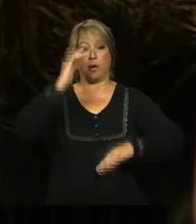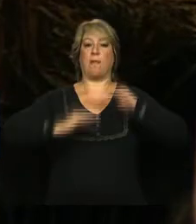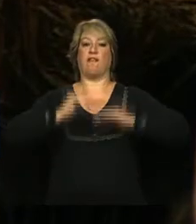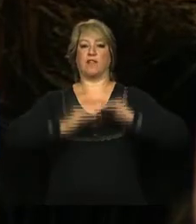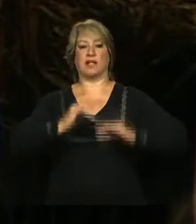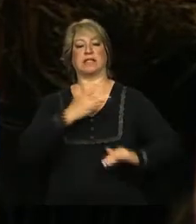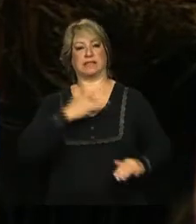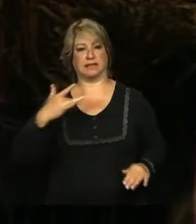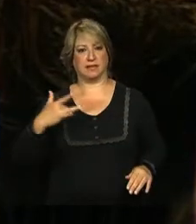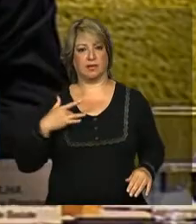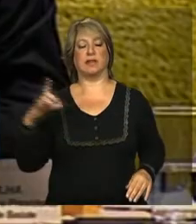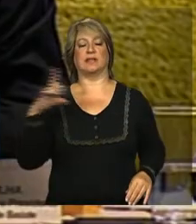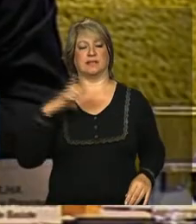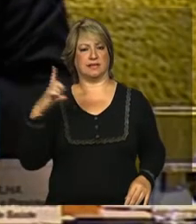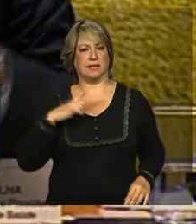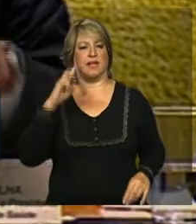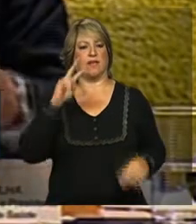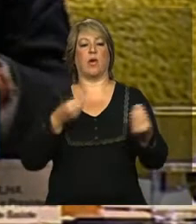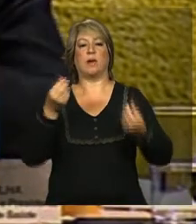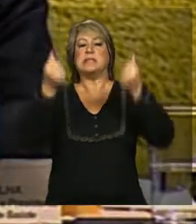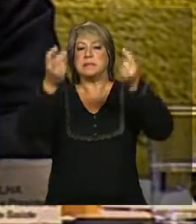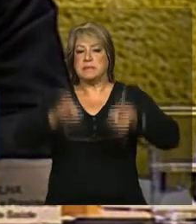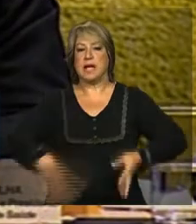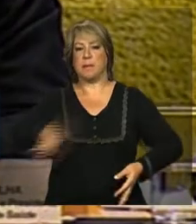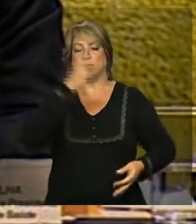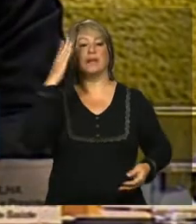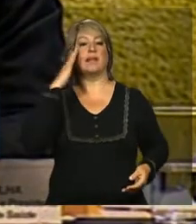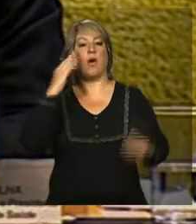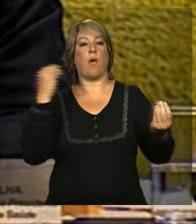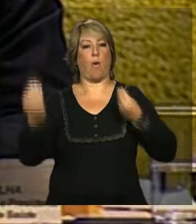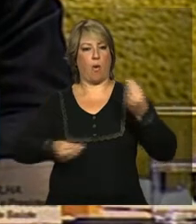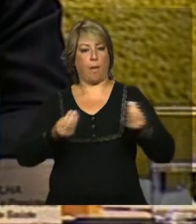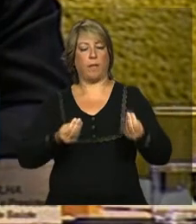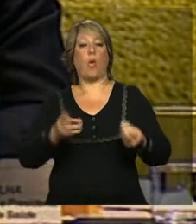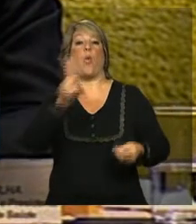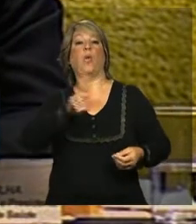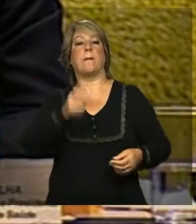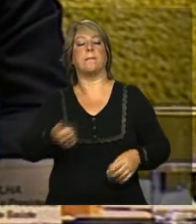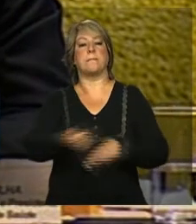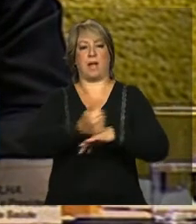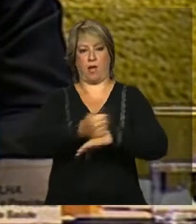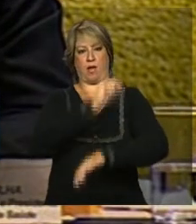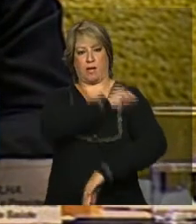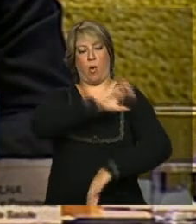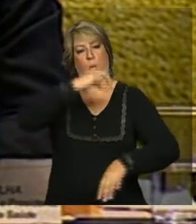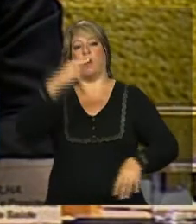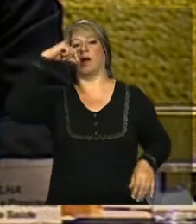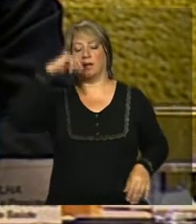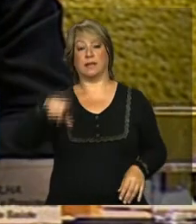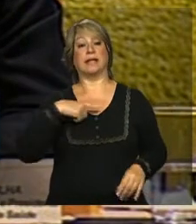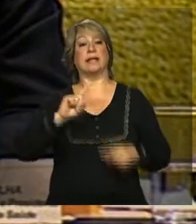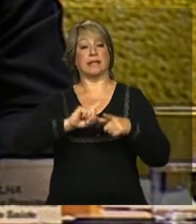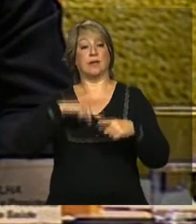Saúde vão ver isso bem detalhadamente né a indicação correta do uso e a outra vacina pentavalente